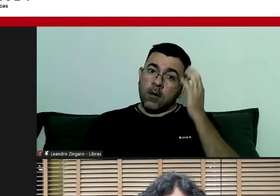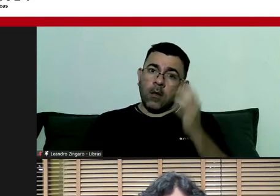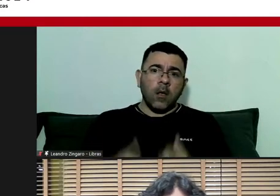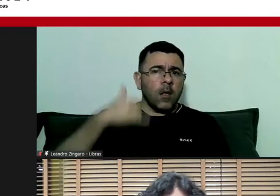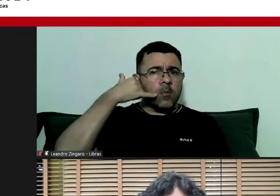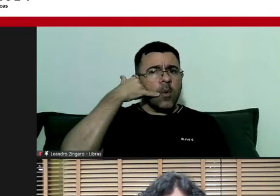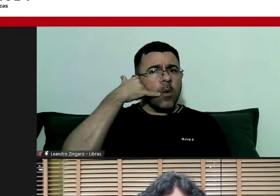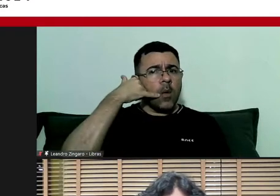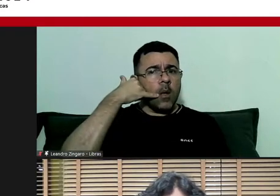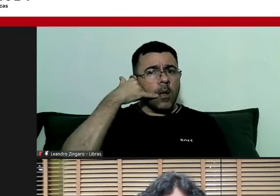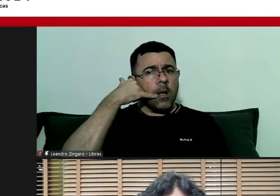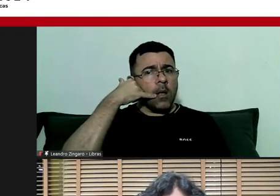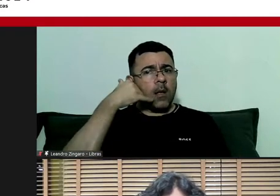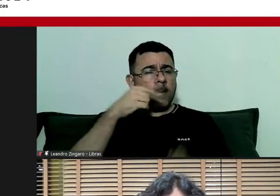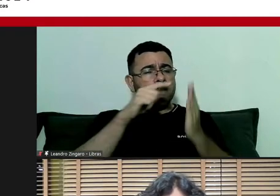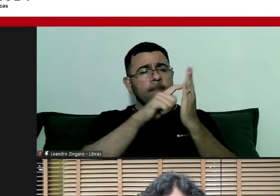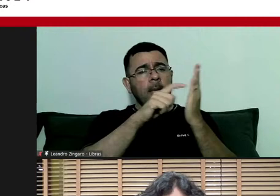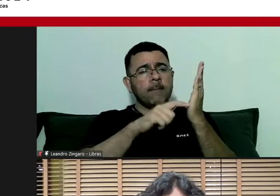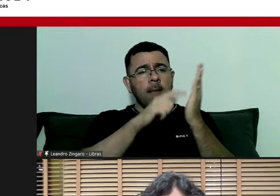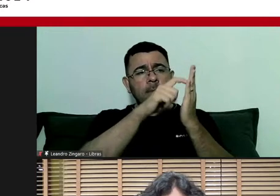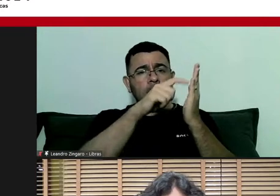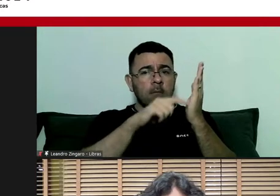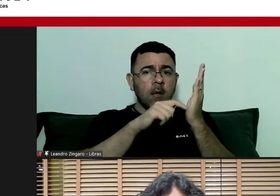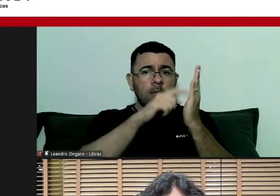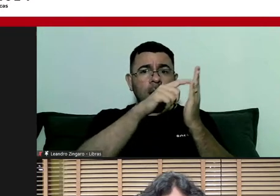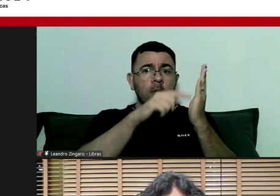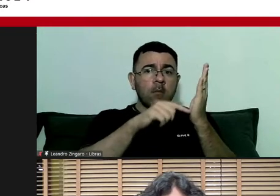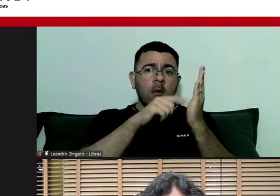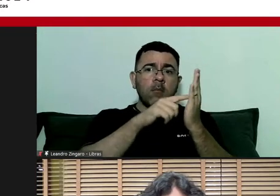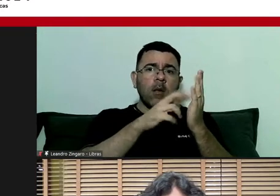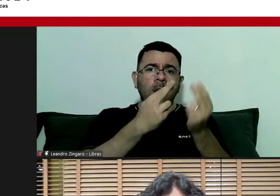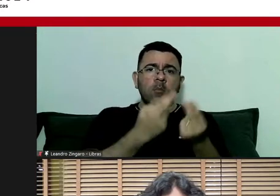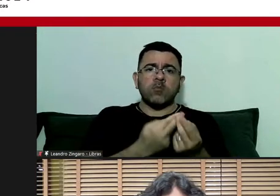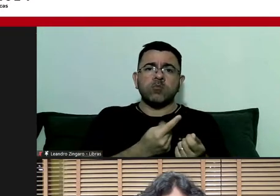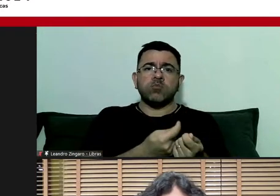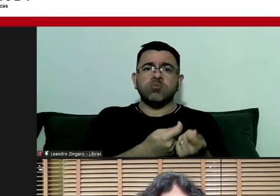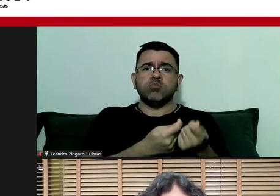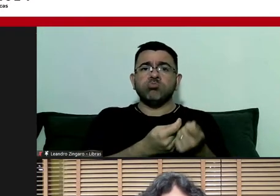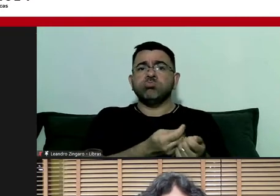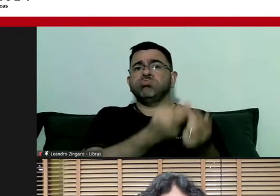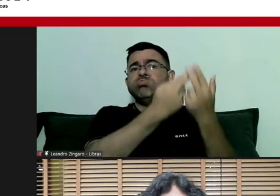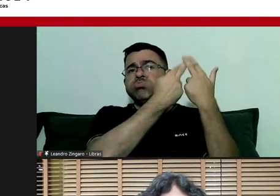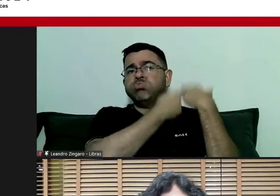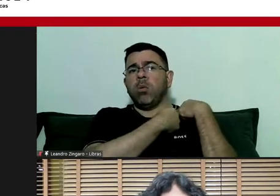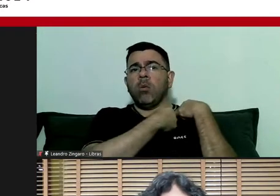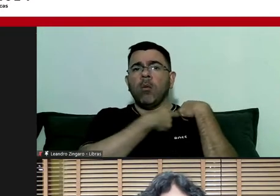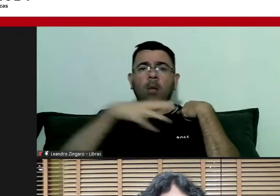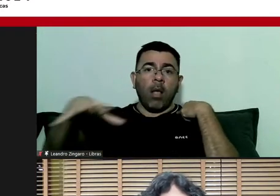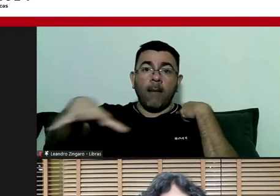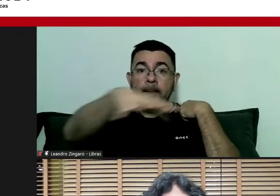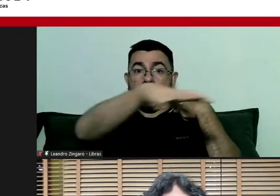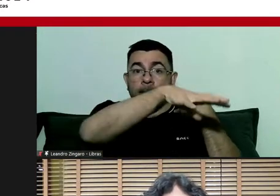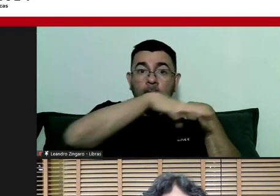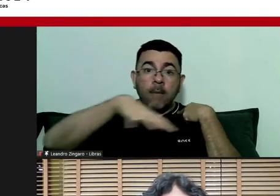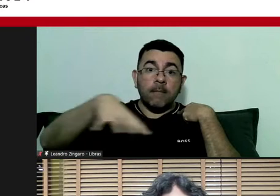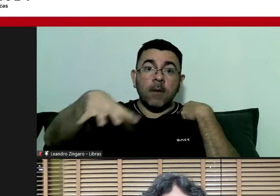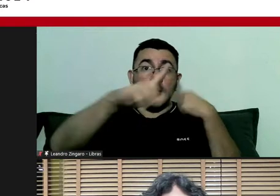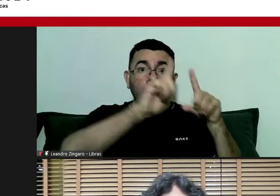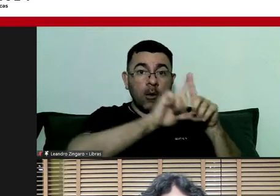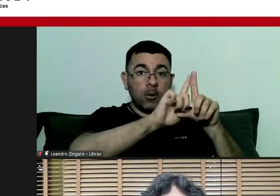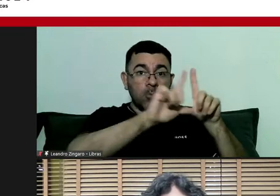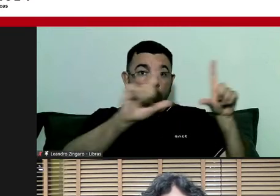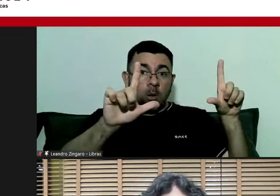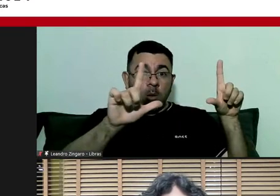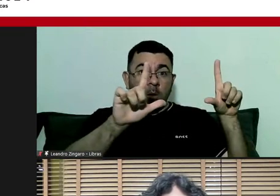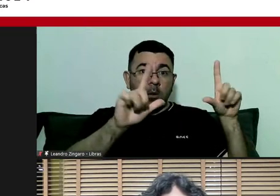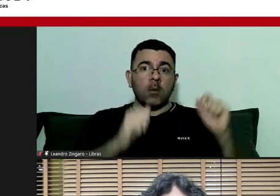então é como se fosse o é o gestor da cidade do território eh e esse sistema que a a gente começou a